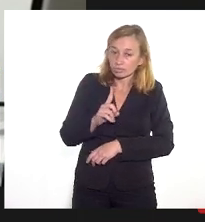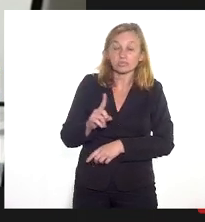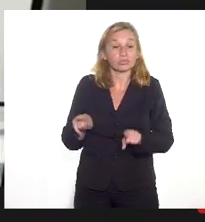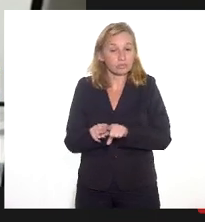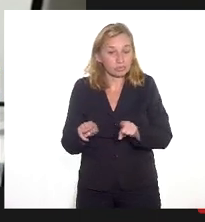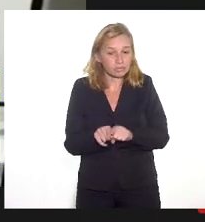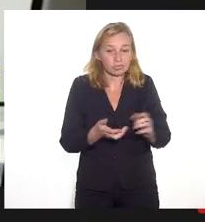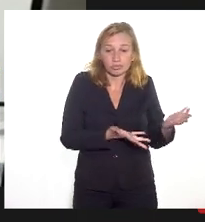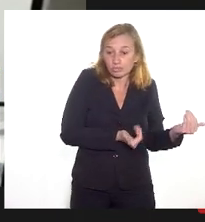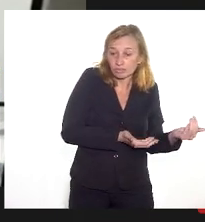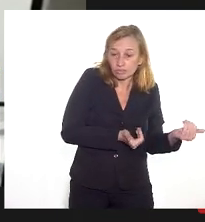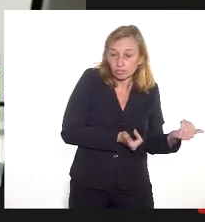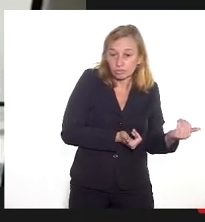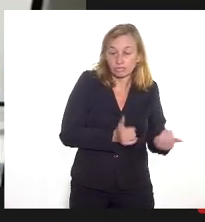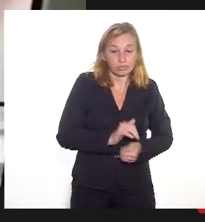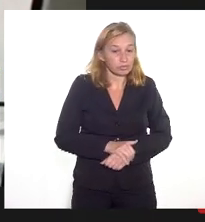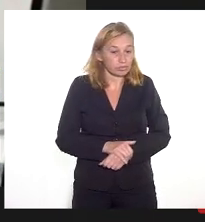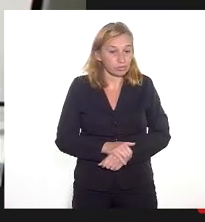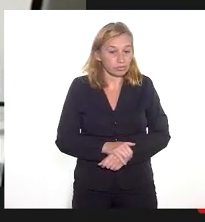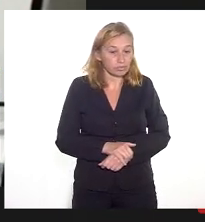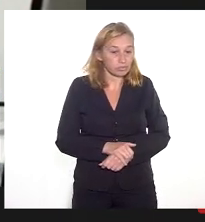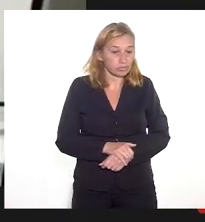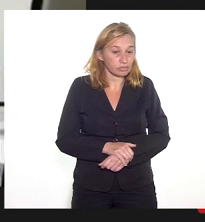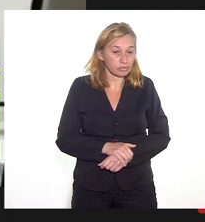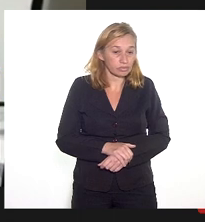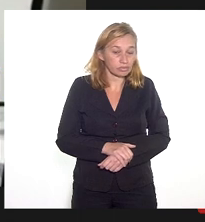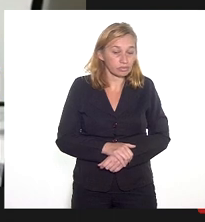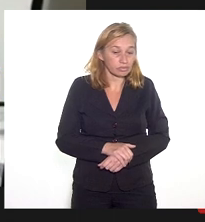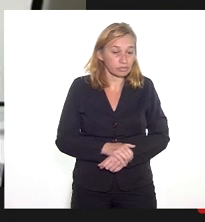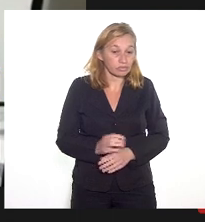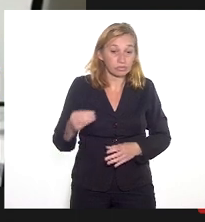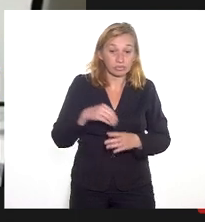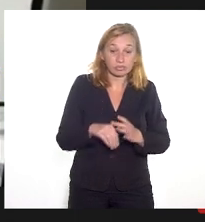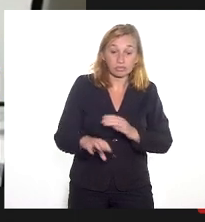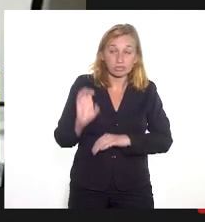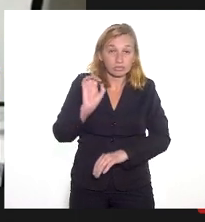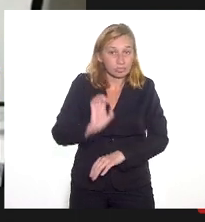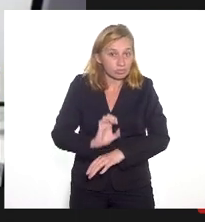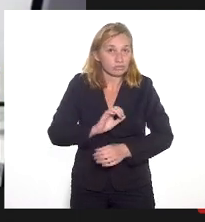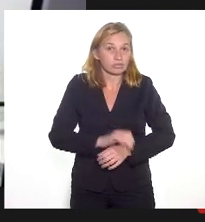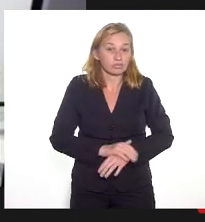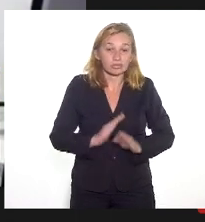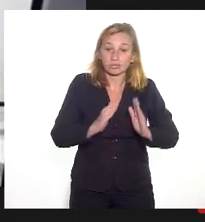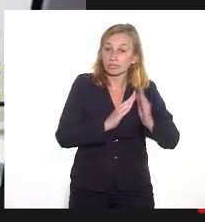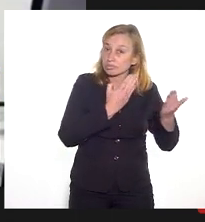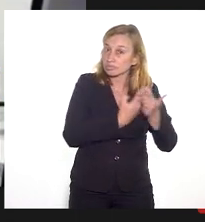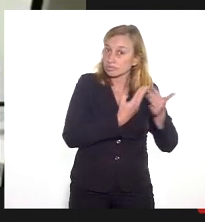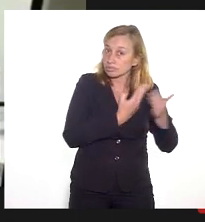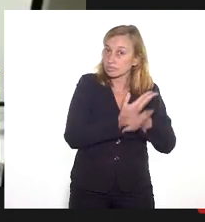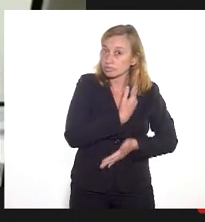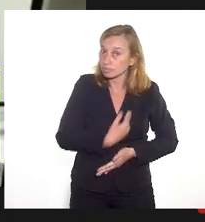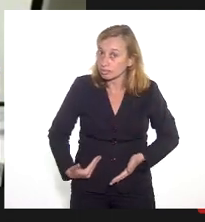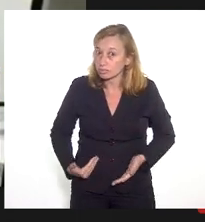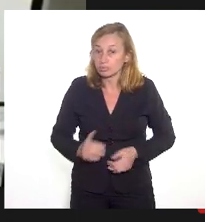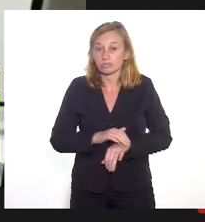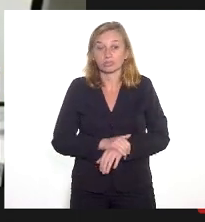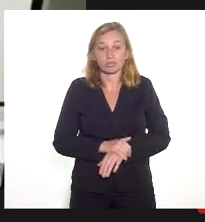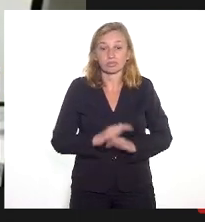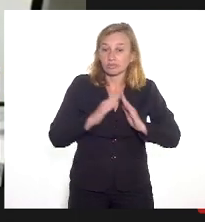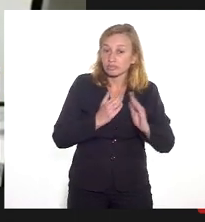juventude que está nos rincões desse Estado, que está nas escolas públicas, que está nas